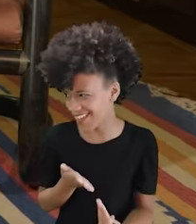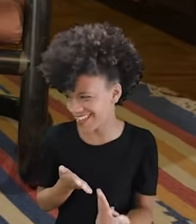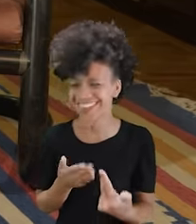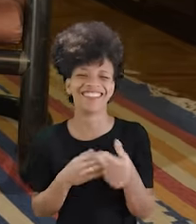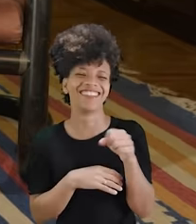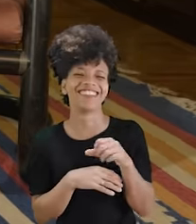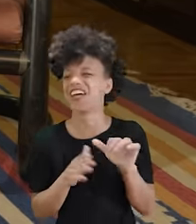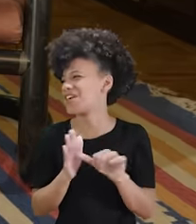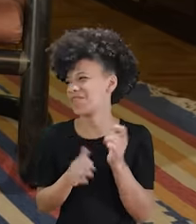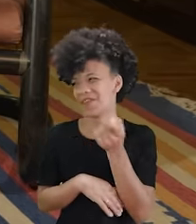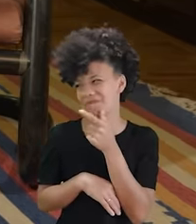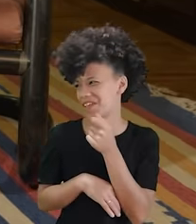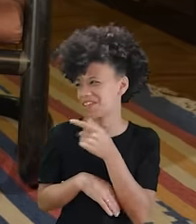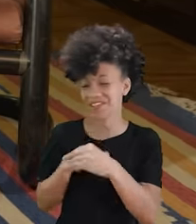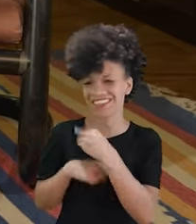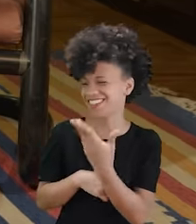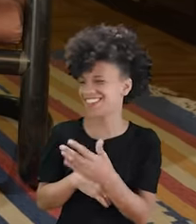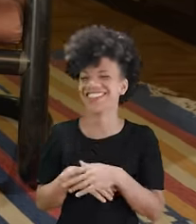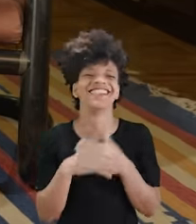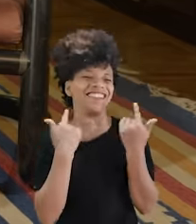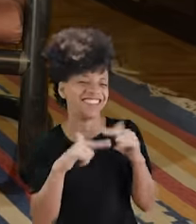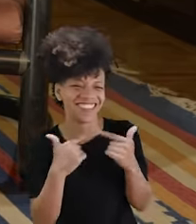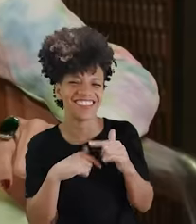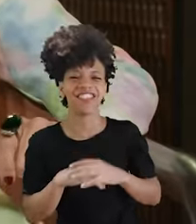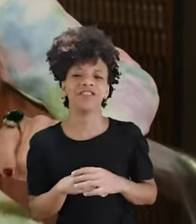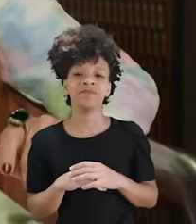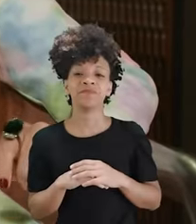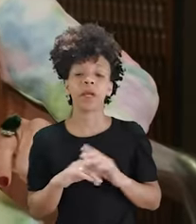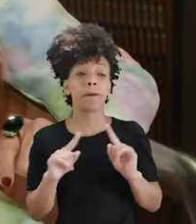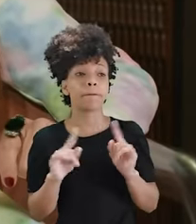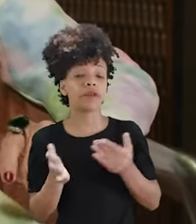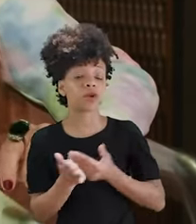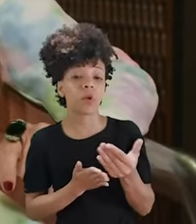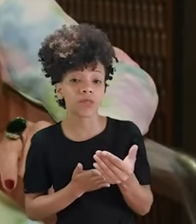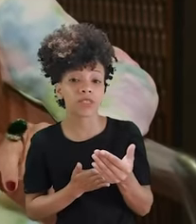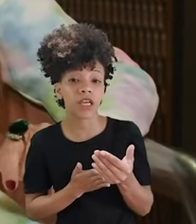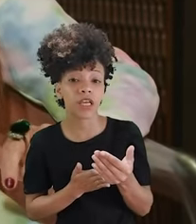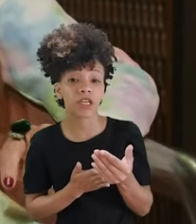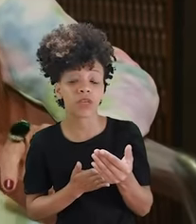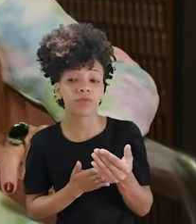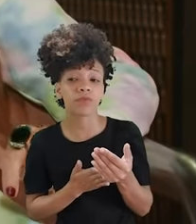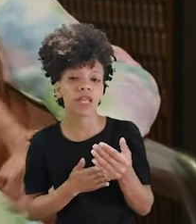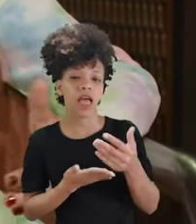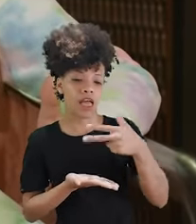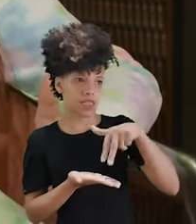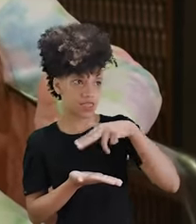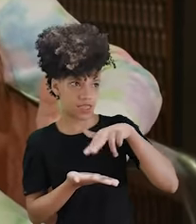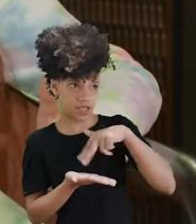Cruzeiro isso essa é a primeira piada que você odeia eu comecei com